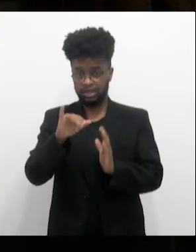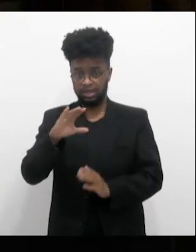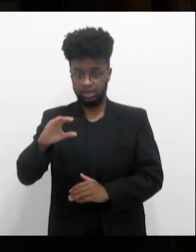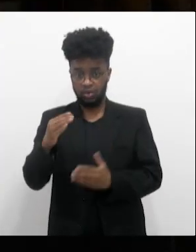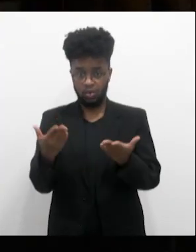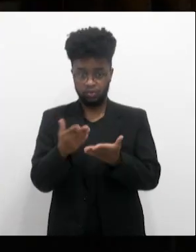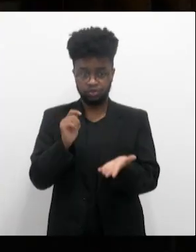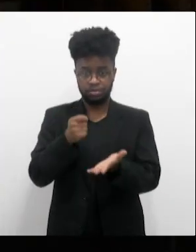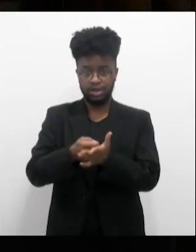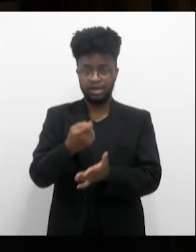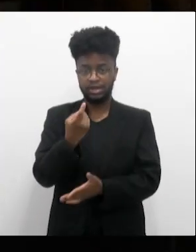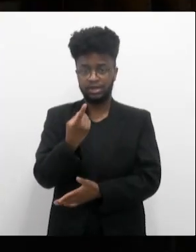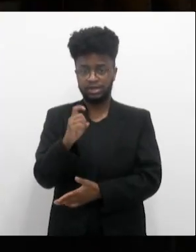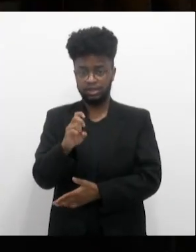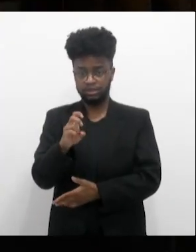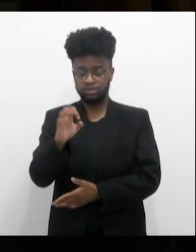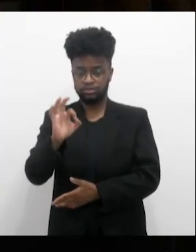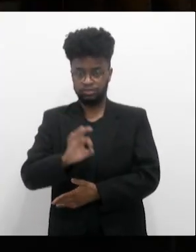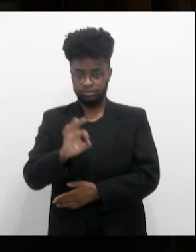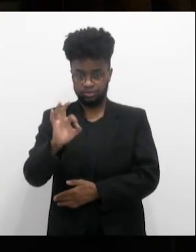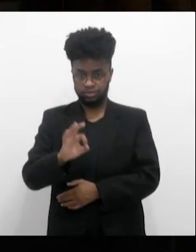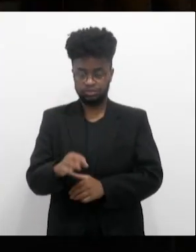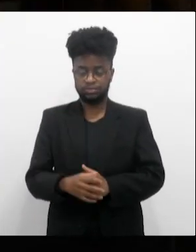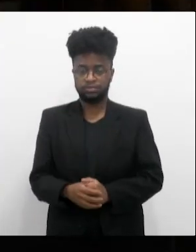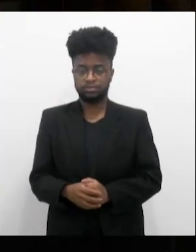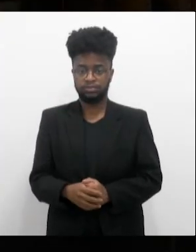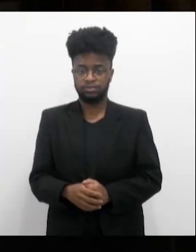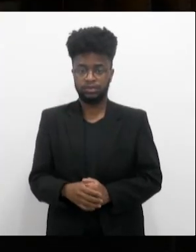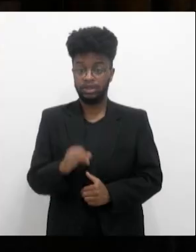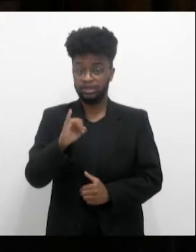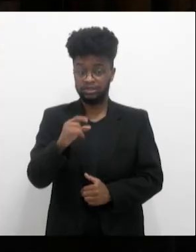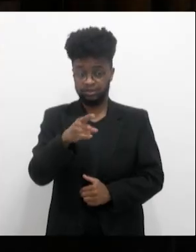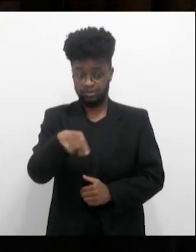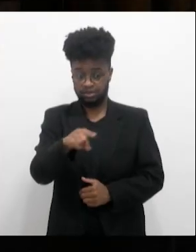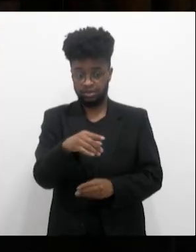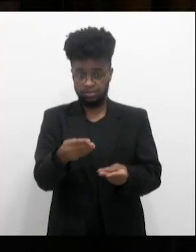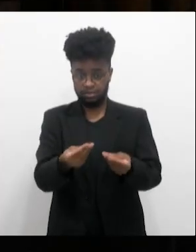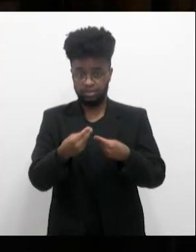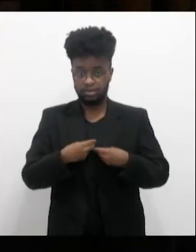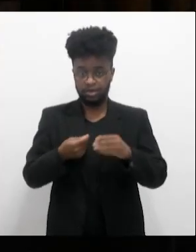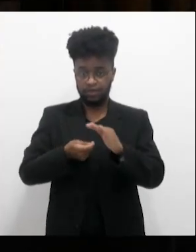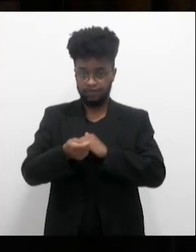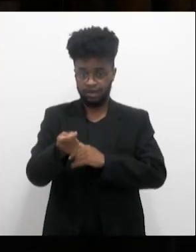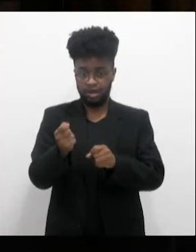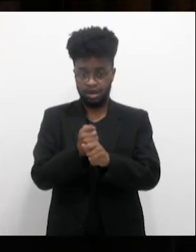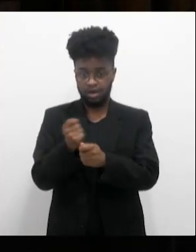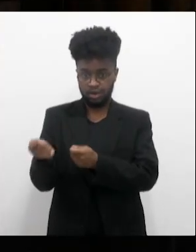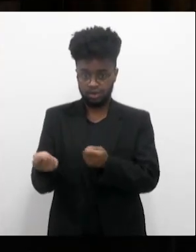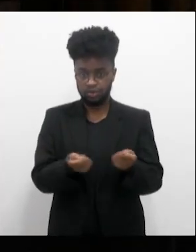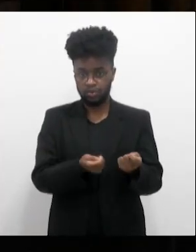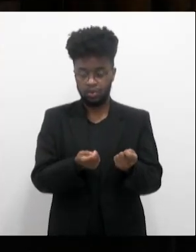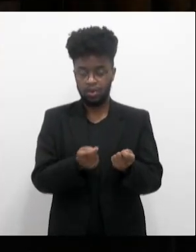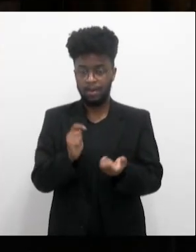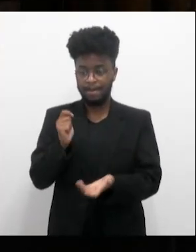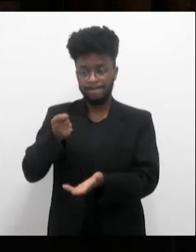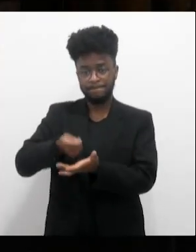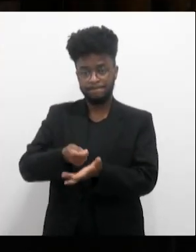de 15%. Se você me der um investimento anual que